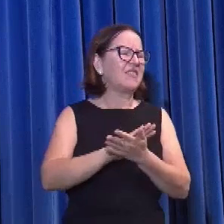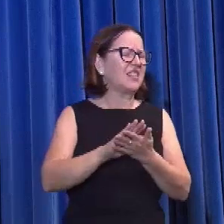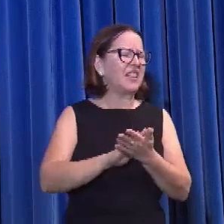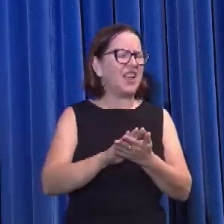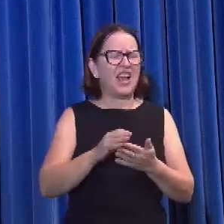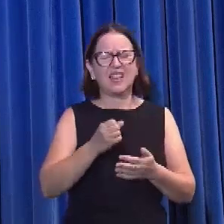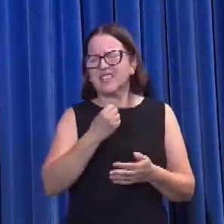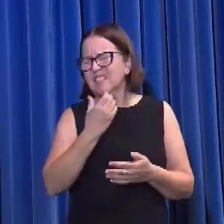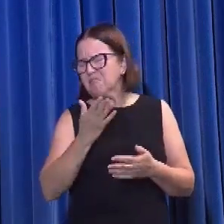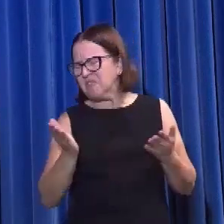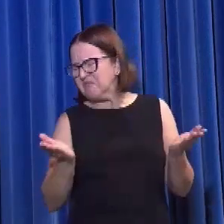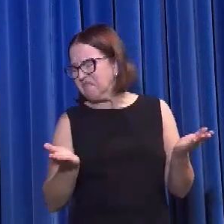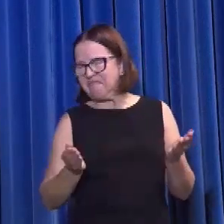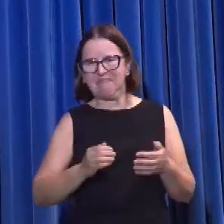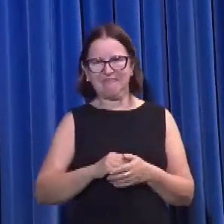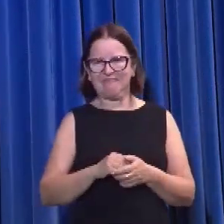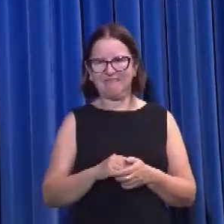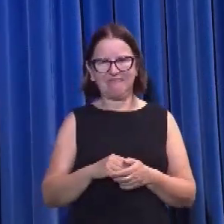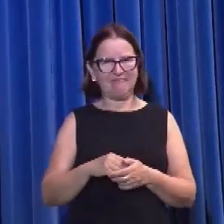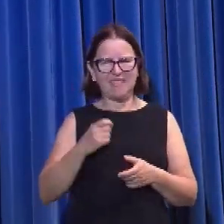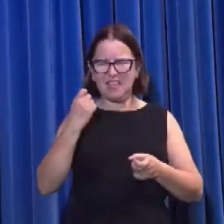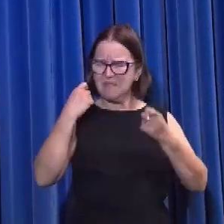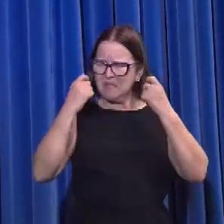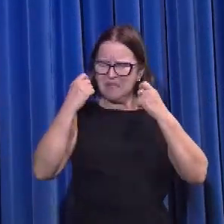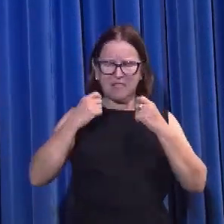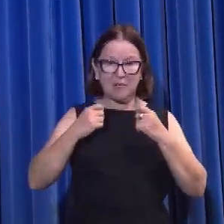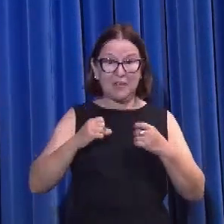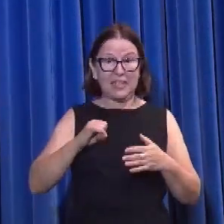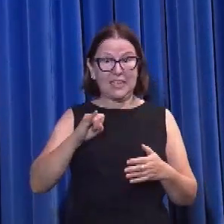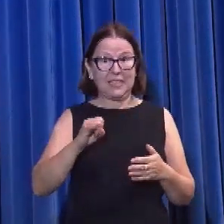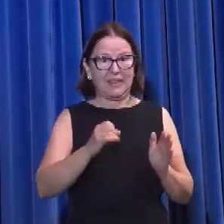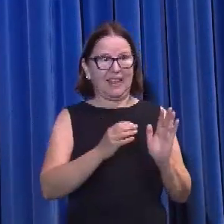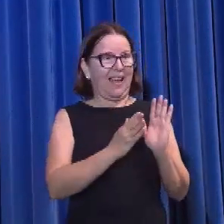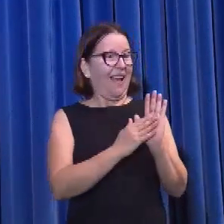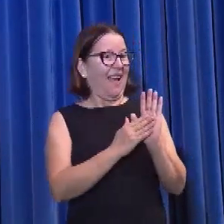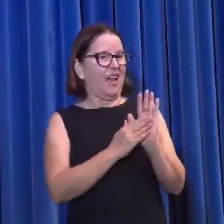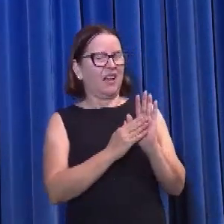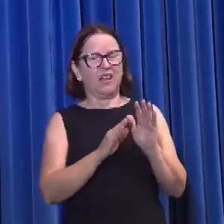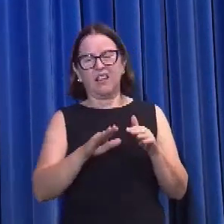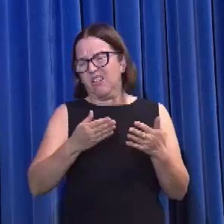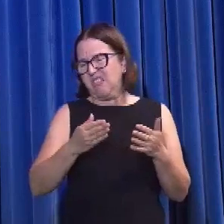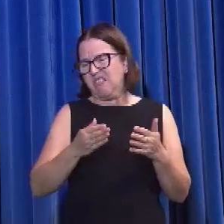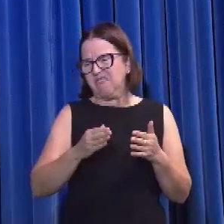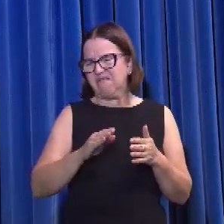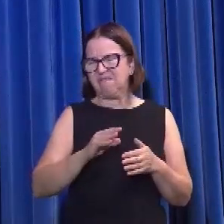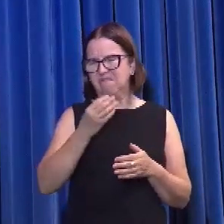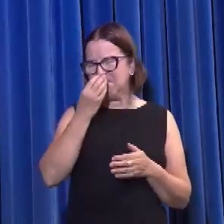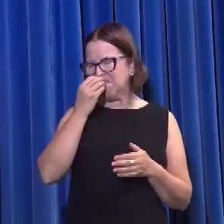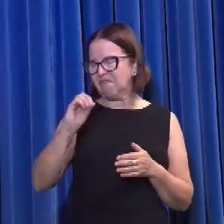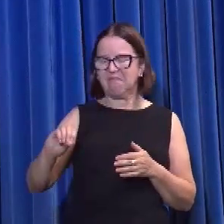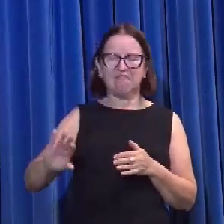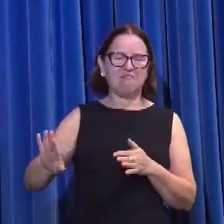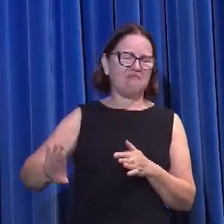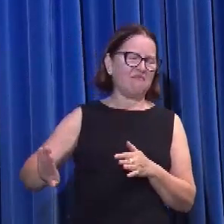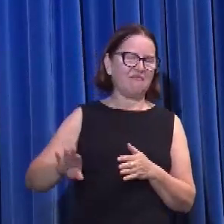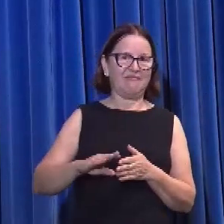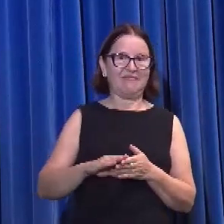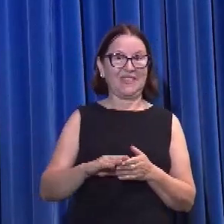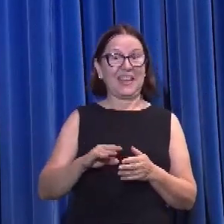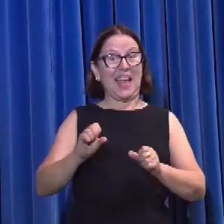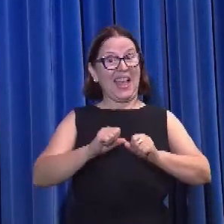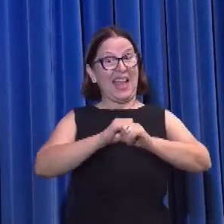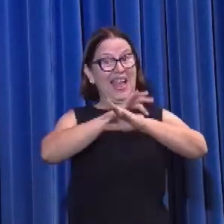Eu não estou aqui preocupado se eu fui aplaudido ou se eu fui jogado de escanteio. A glória é